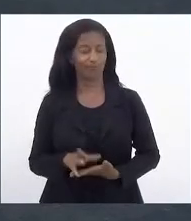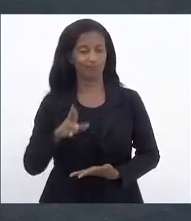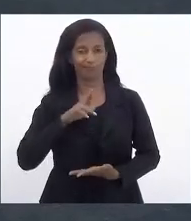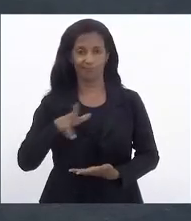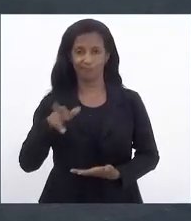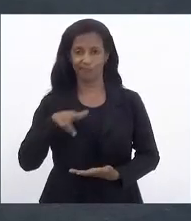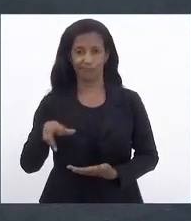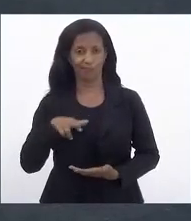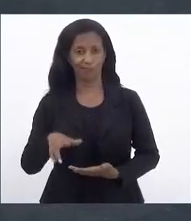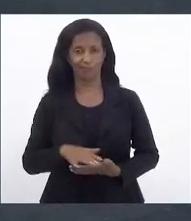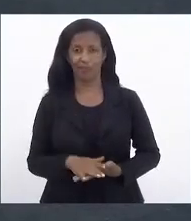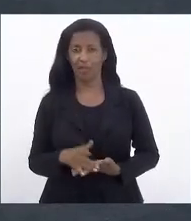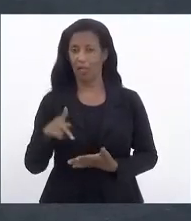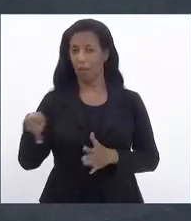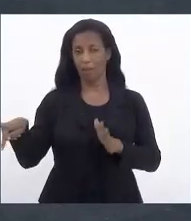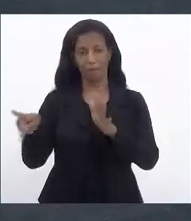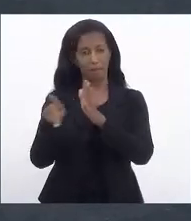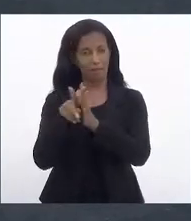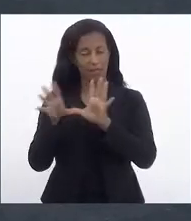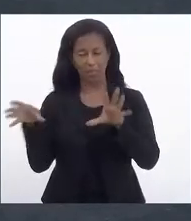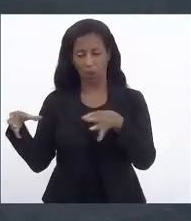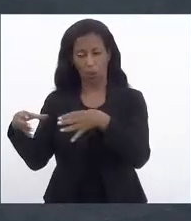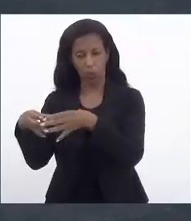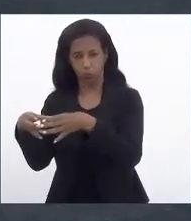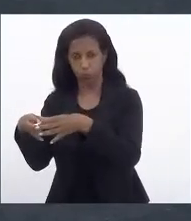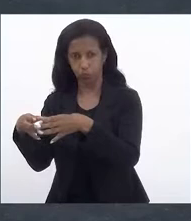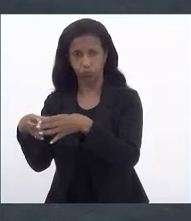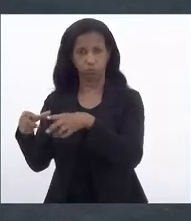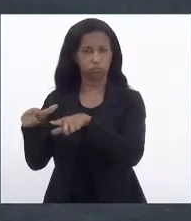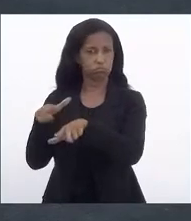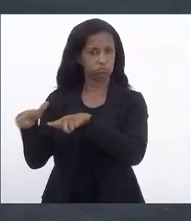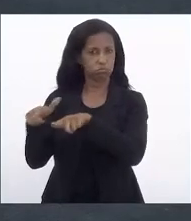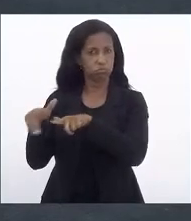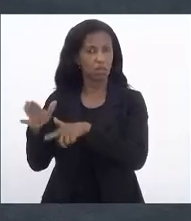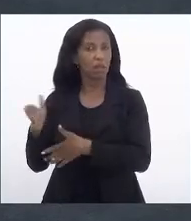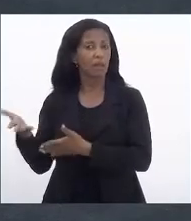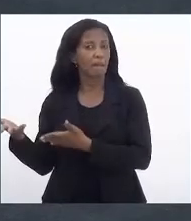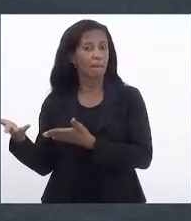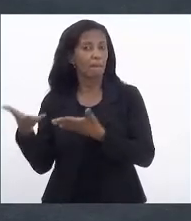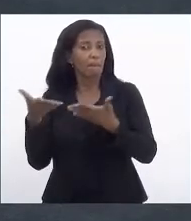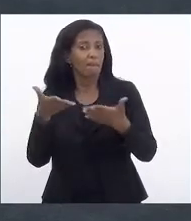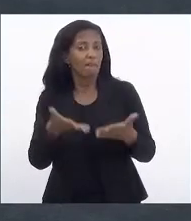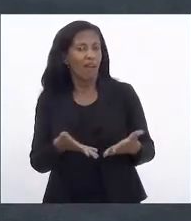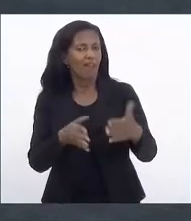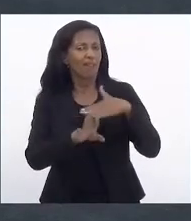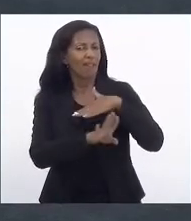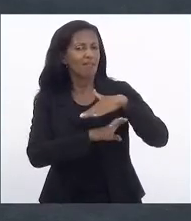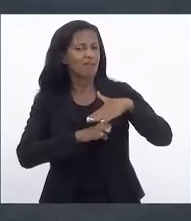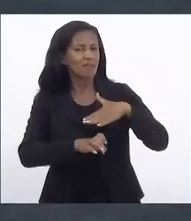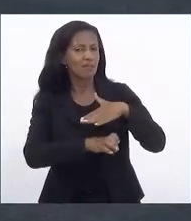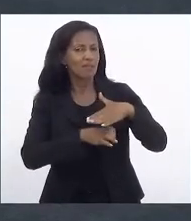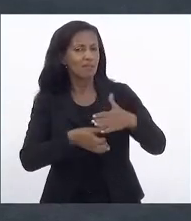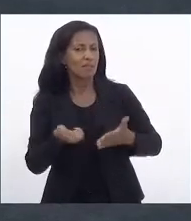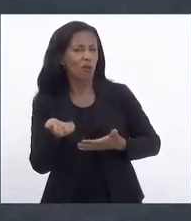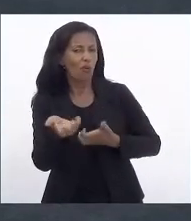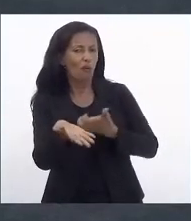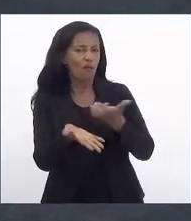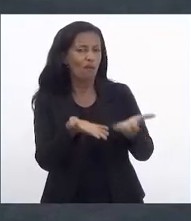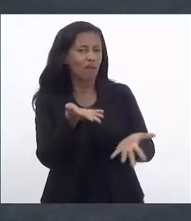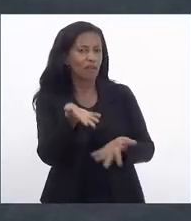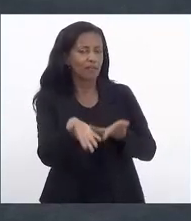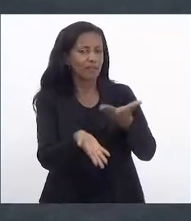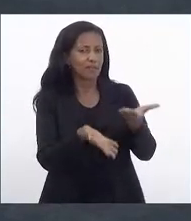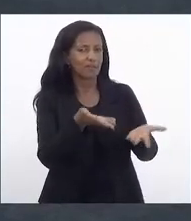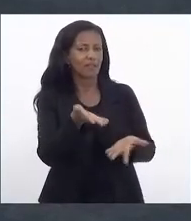são que não fazem parte daquele corpo do Detran mas que vão até as empresas oferecerem